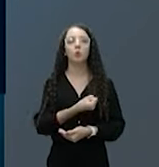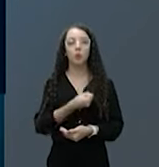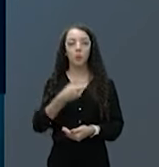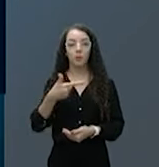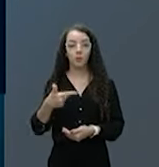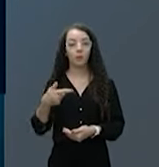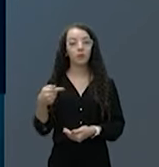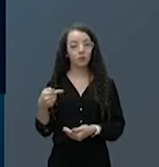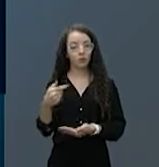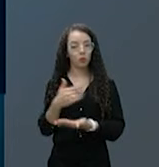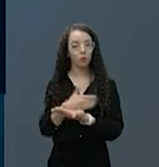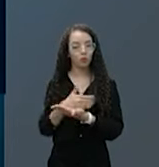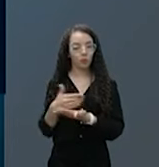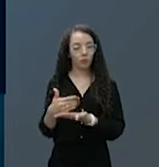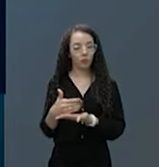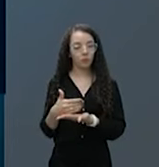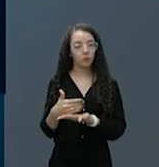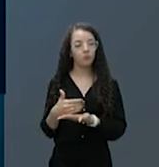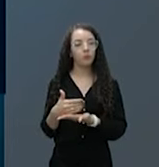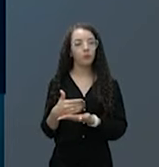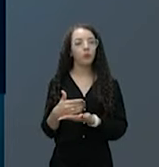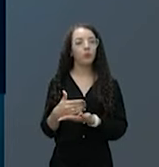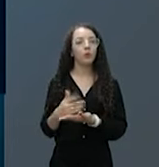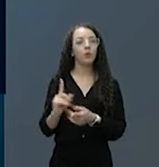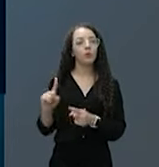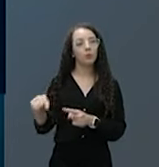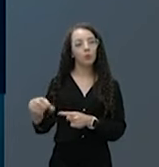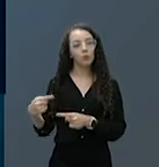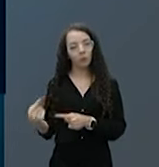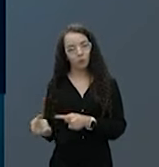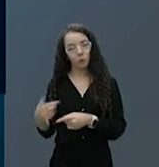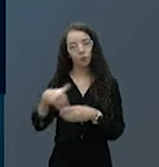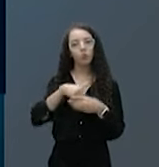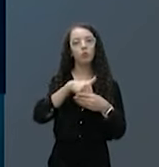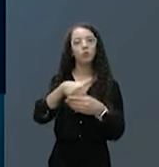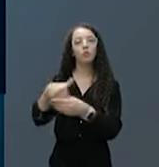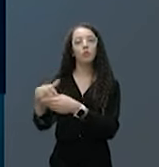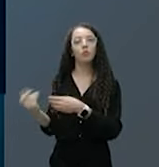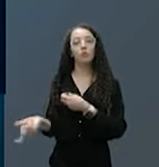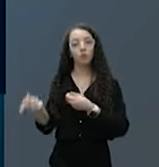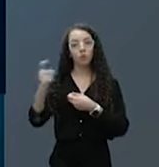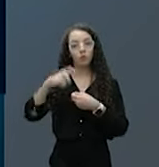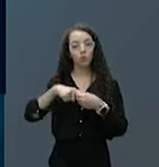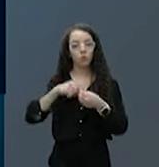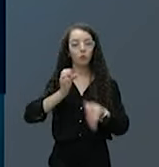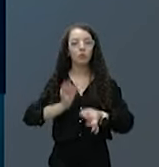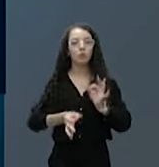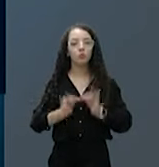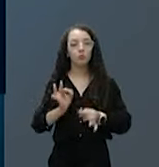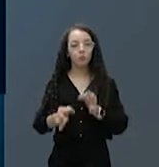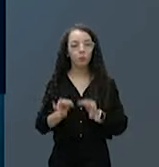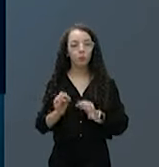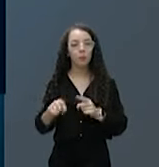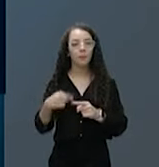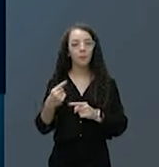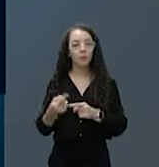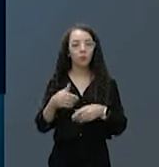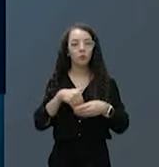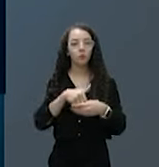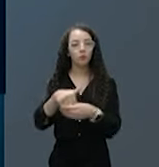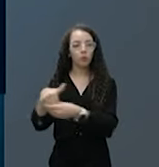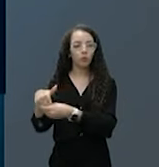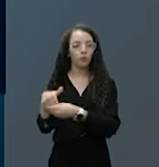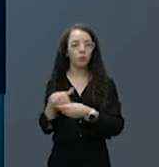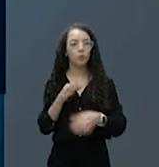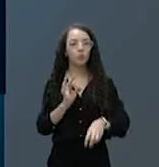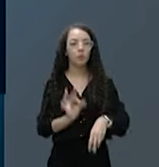ele, após o voto, retomando o julgamento, após o voto do ministro Og, retificando em